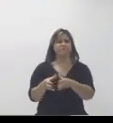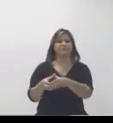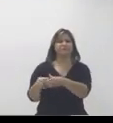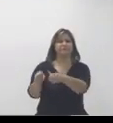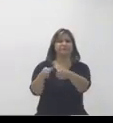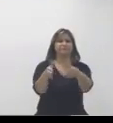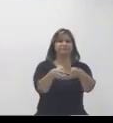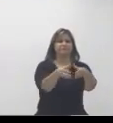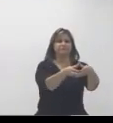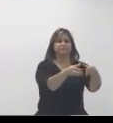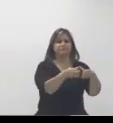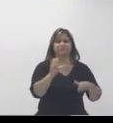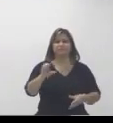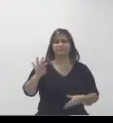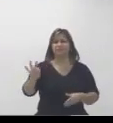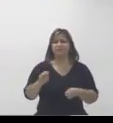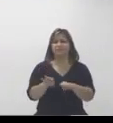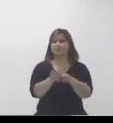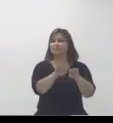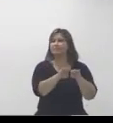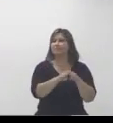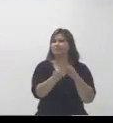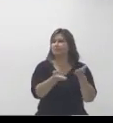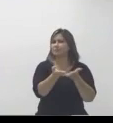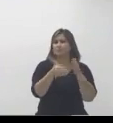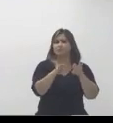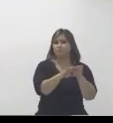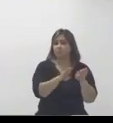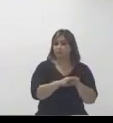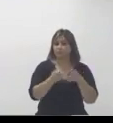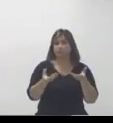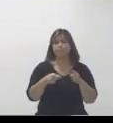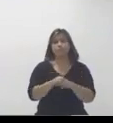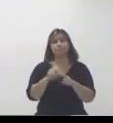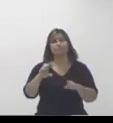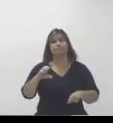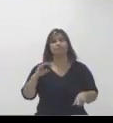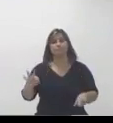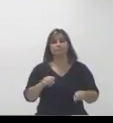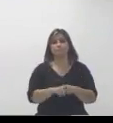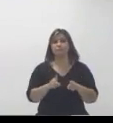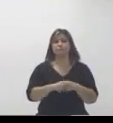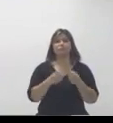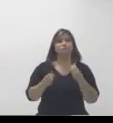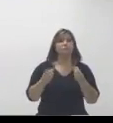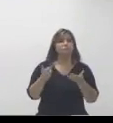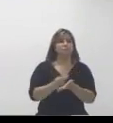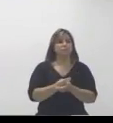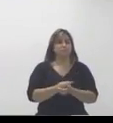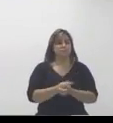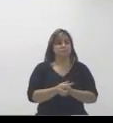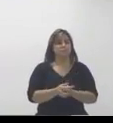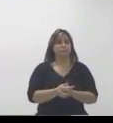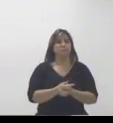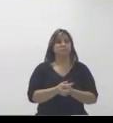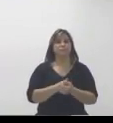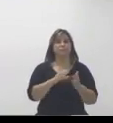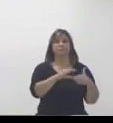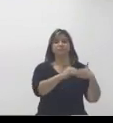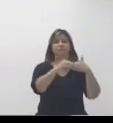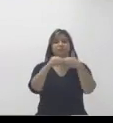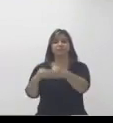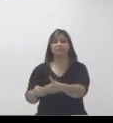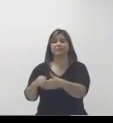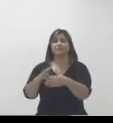unidades terapêuticas com esse formato elas são talvez só o arquétipo disso tudo né pra lá são levados